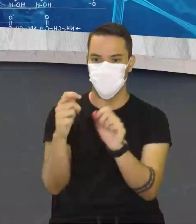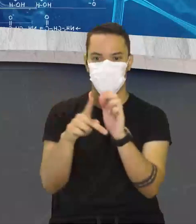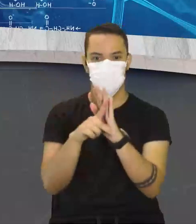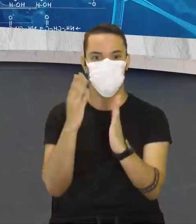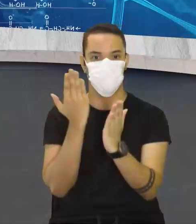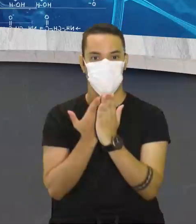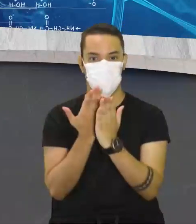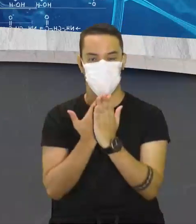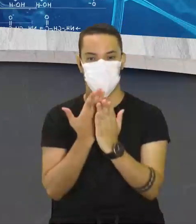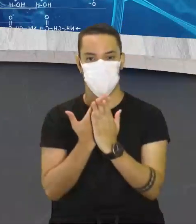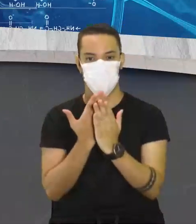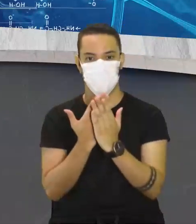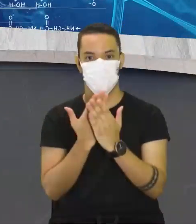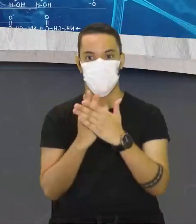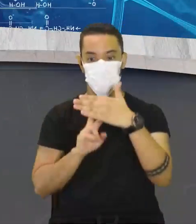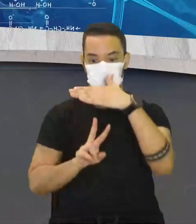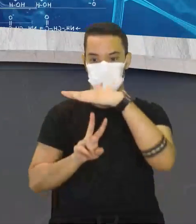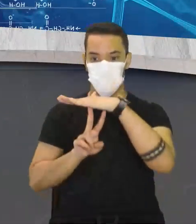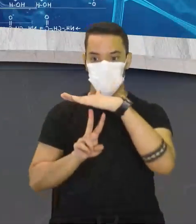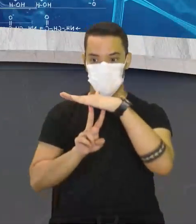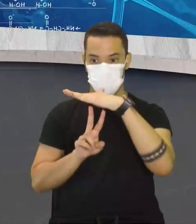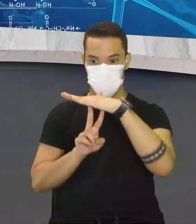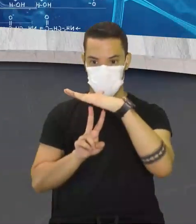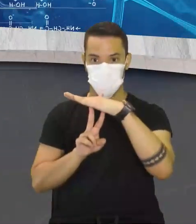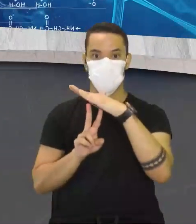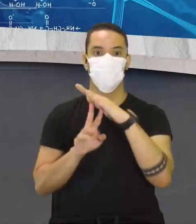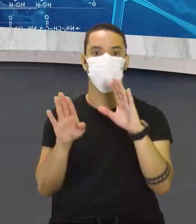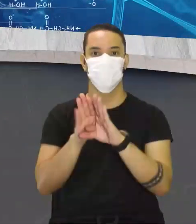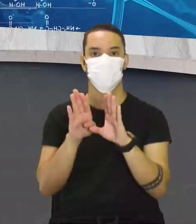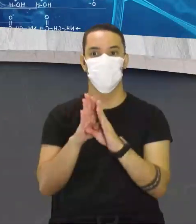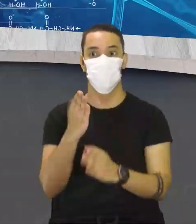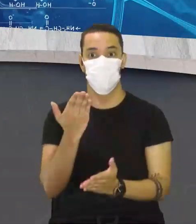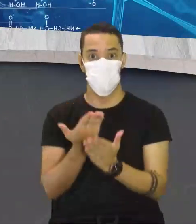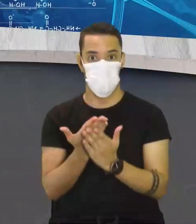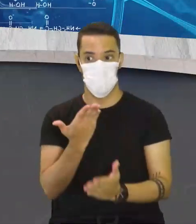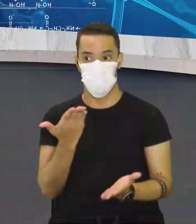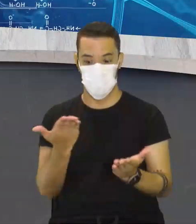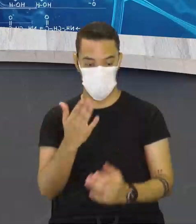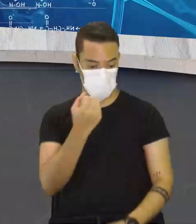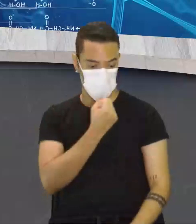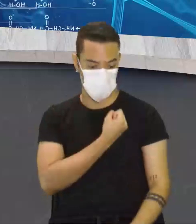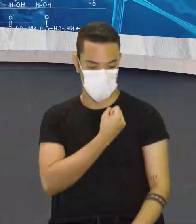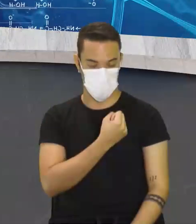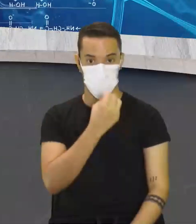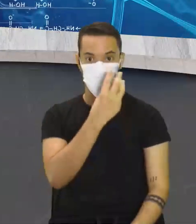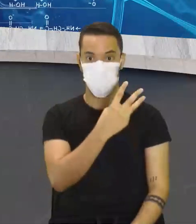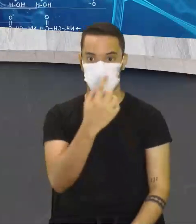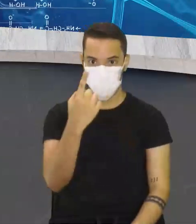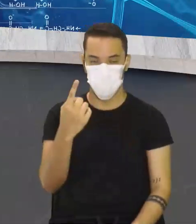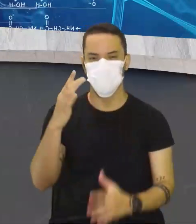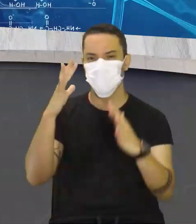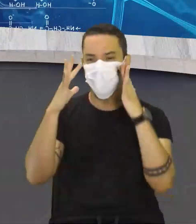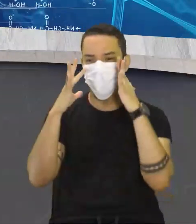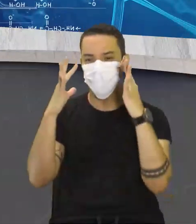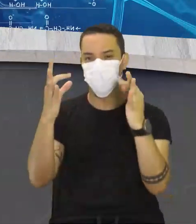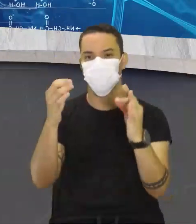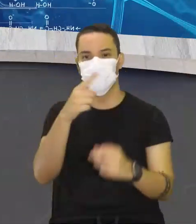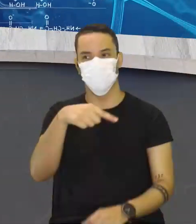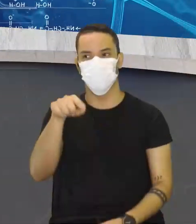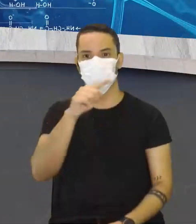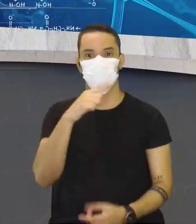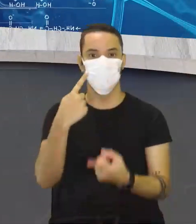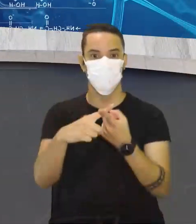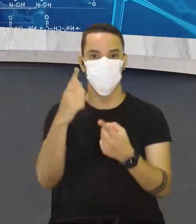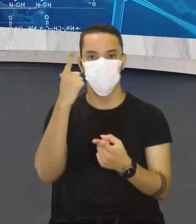das aulas da unidade 2. E a aula de hoje é a aula 31. Fique ligado para que você possa